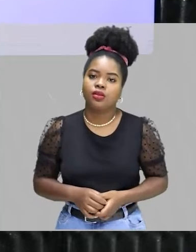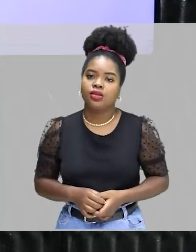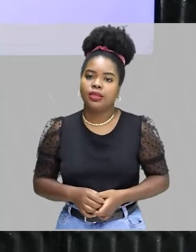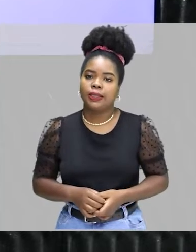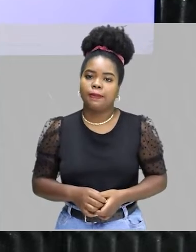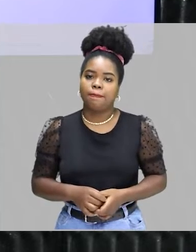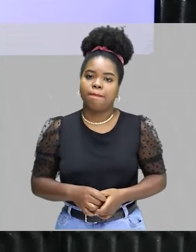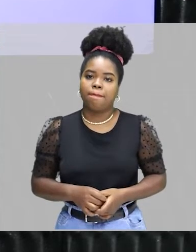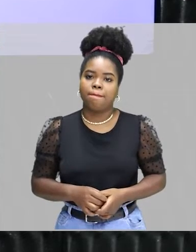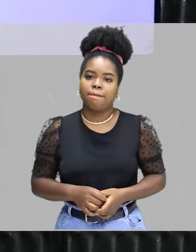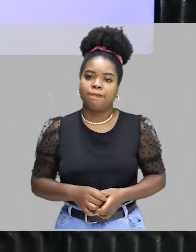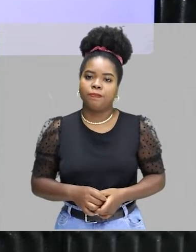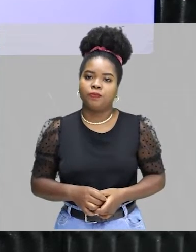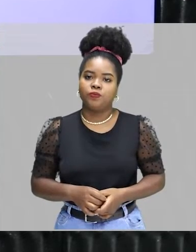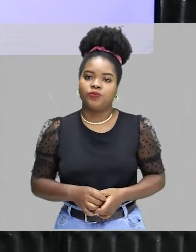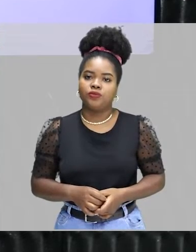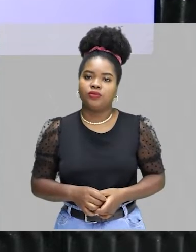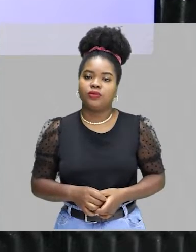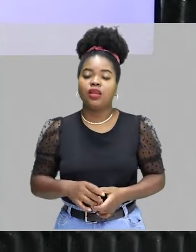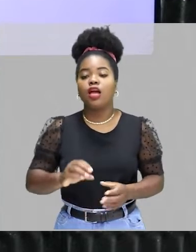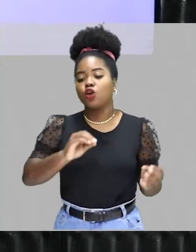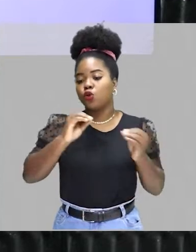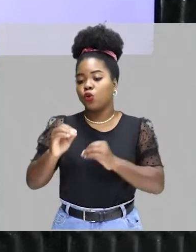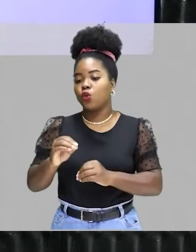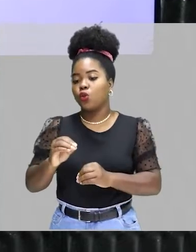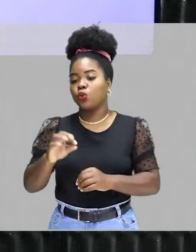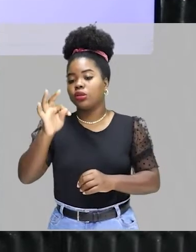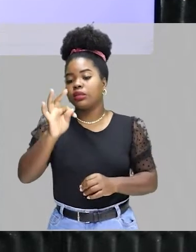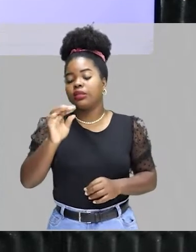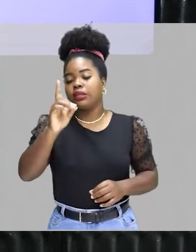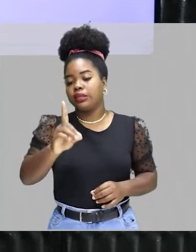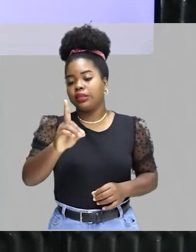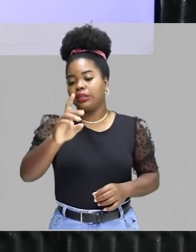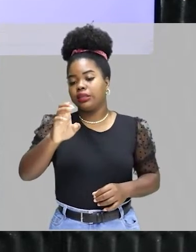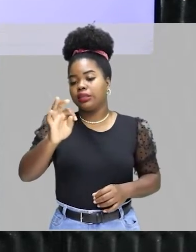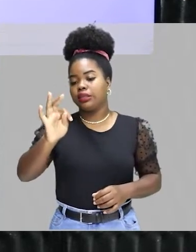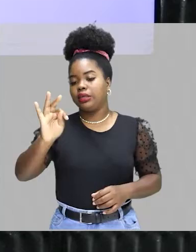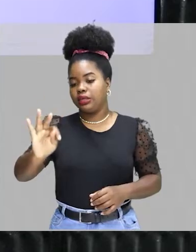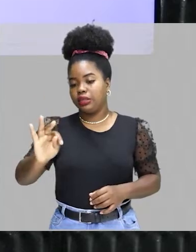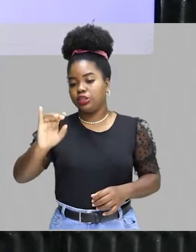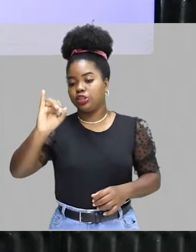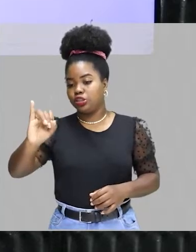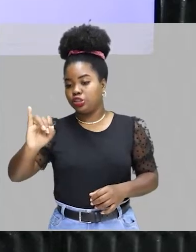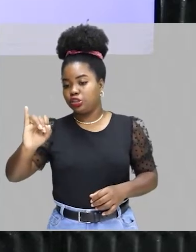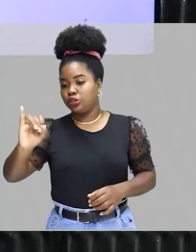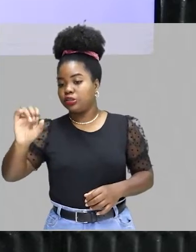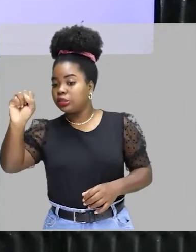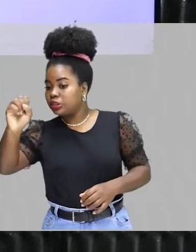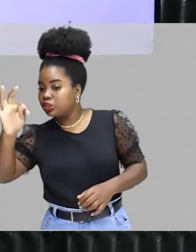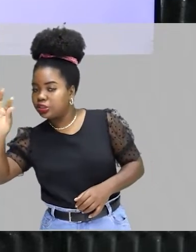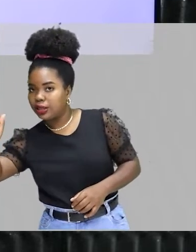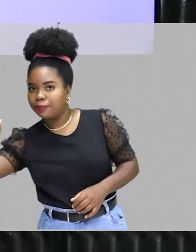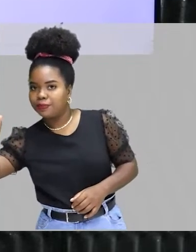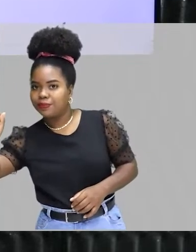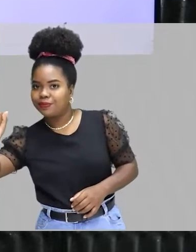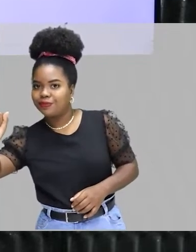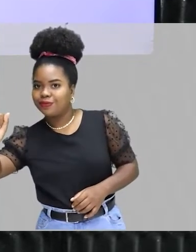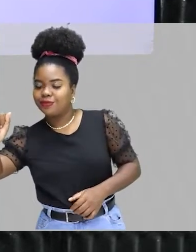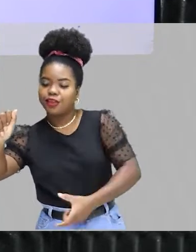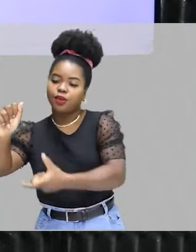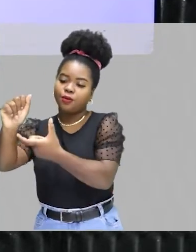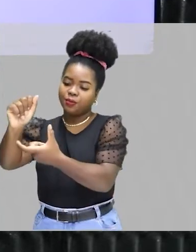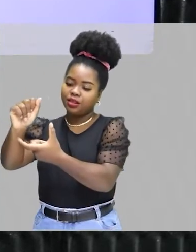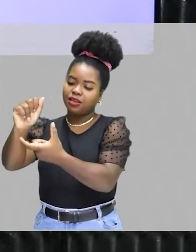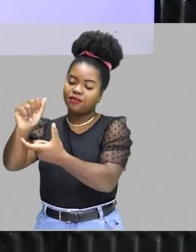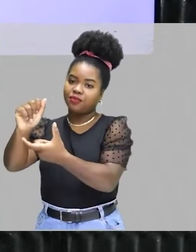dente, mas eu boto o tista, eu formo dentista. O tista, né? O ista é uma palavrinha, é um